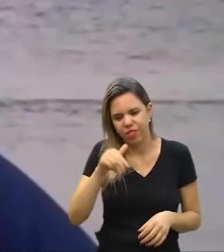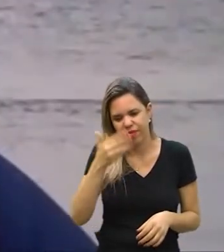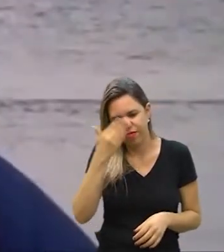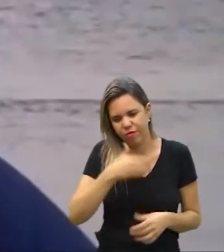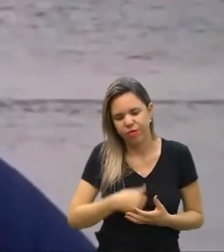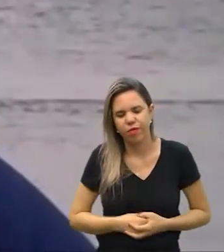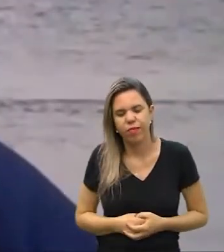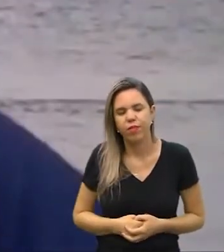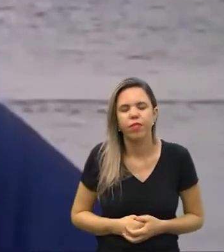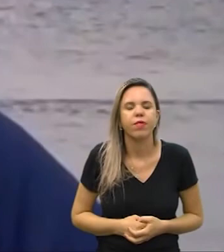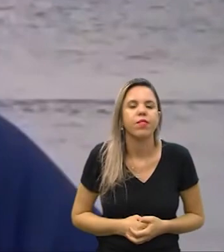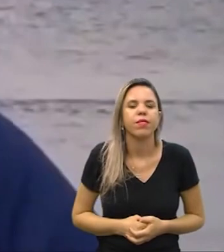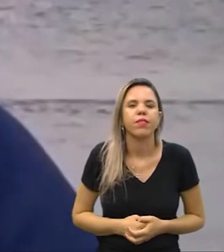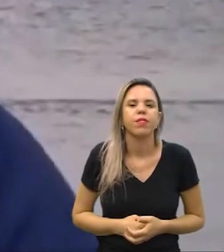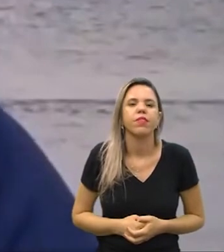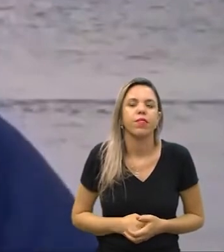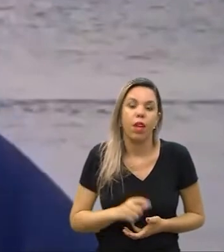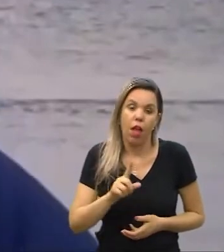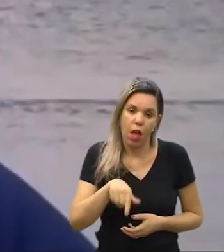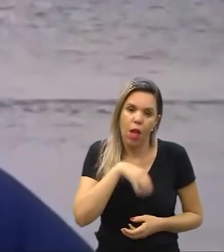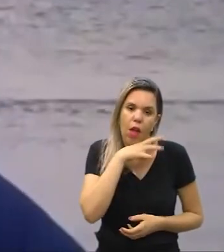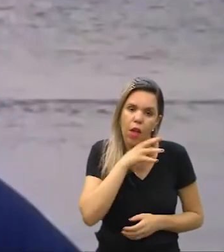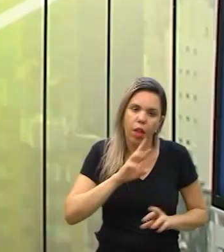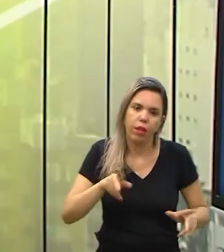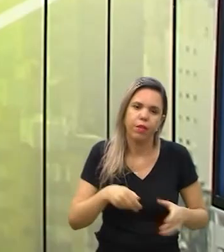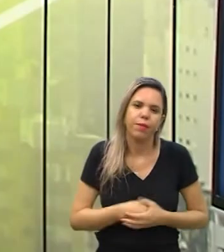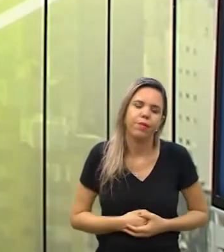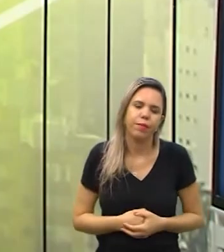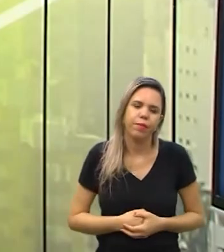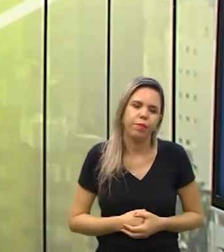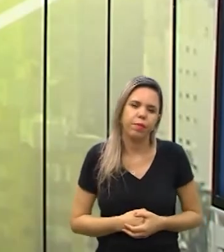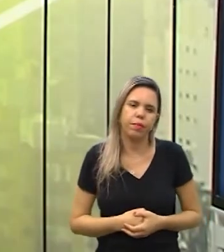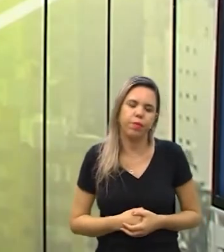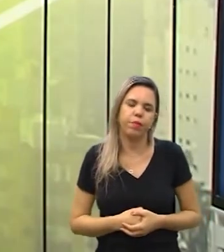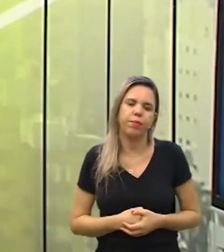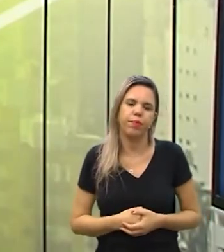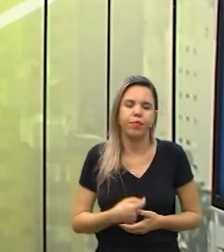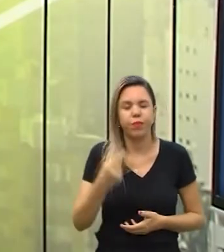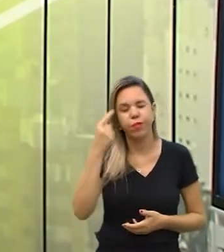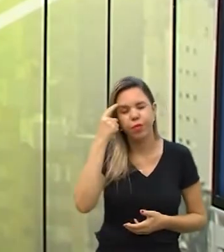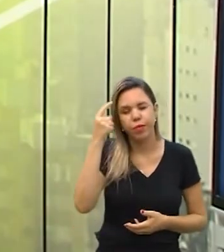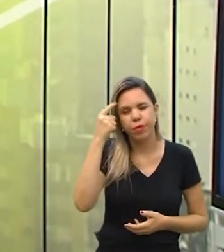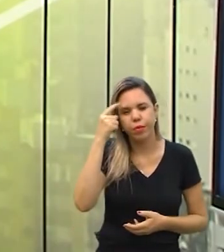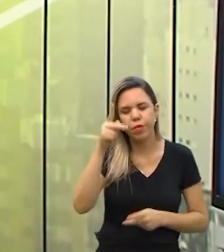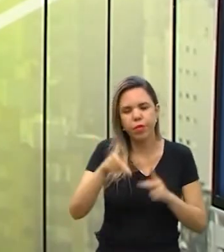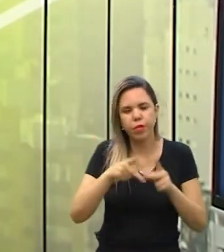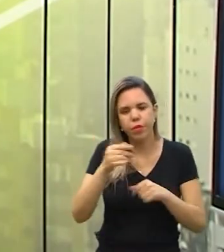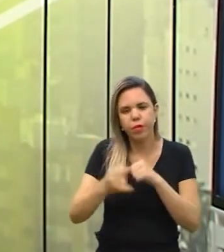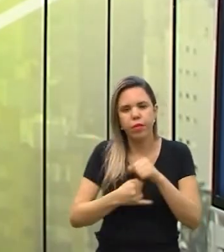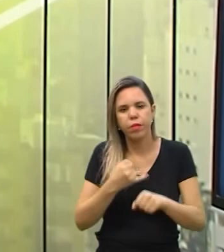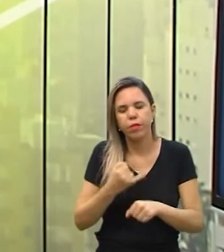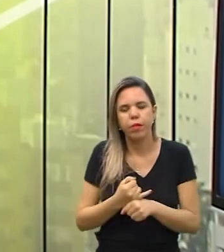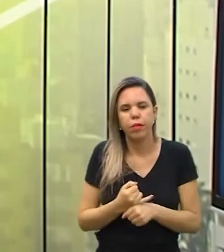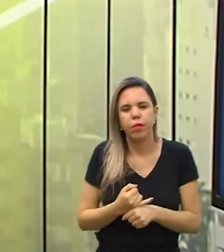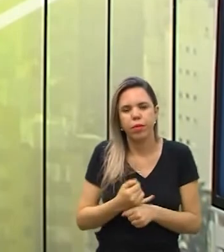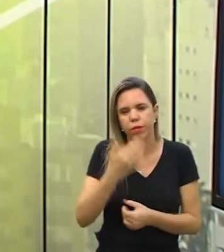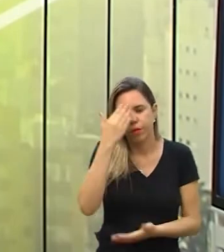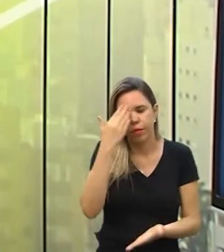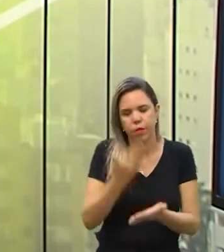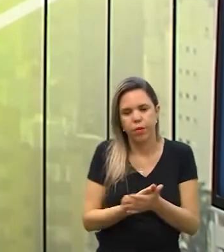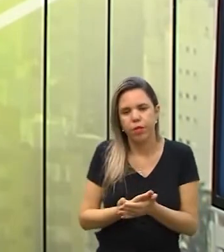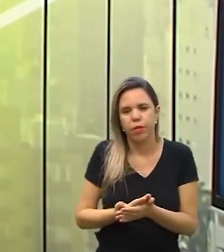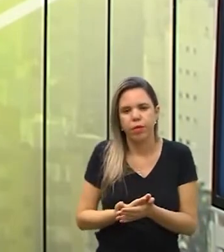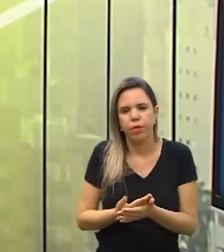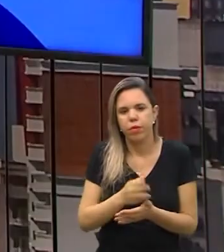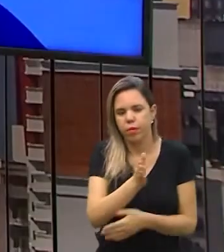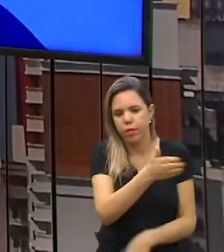vista. É uma espécie diferente. Essa criatividade, né, no mundo da internet, para acreditar em